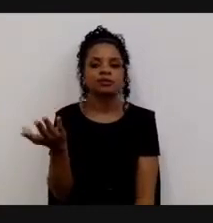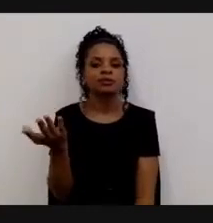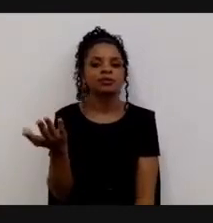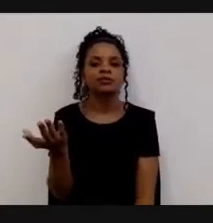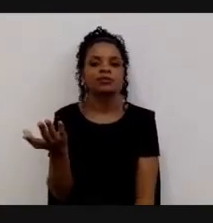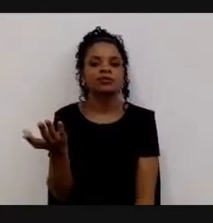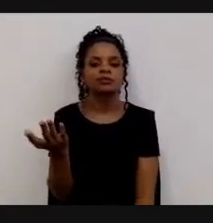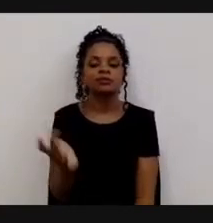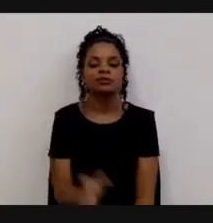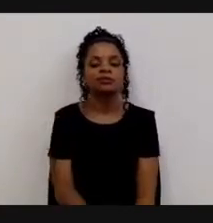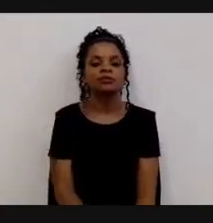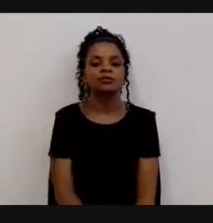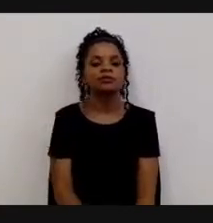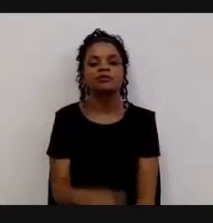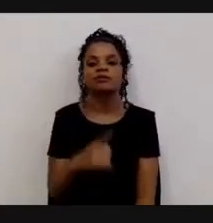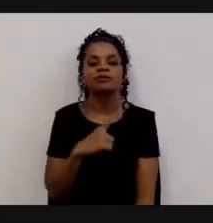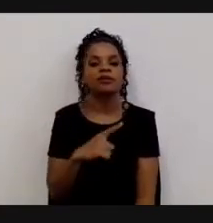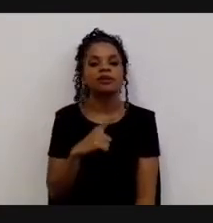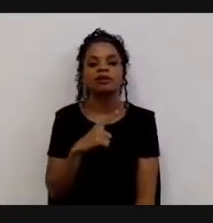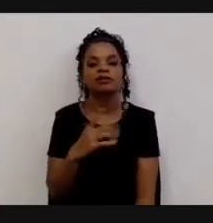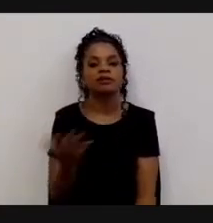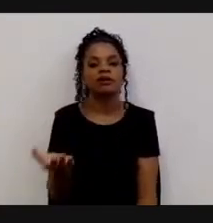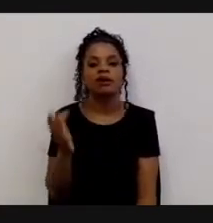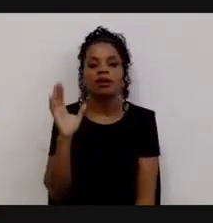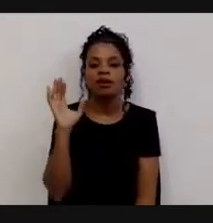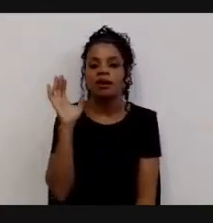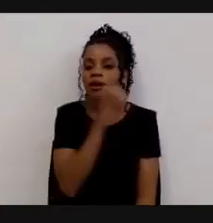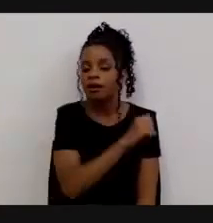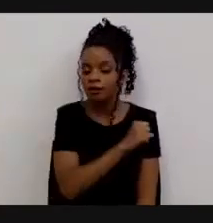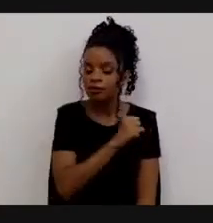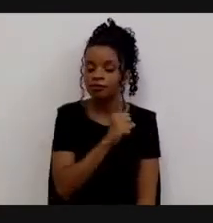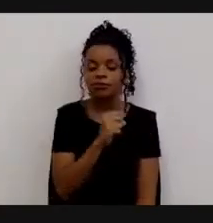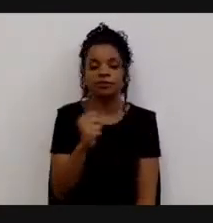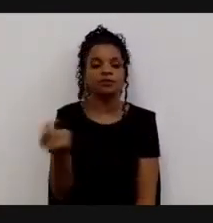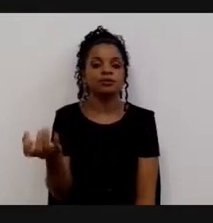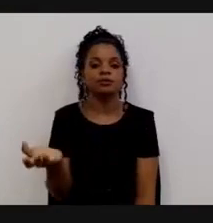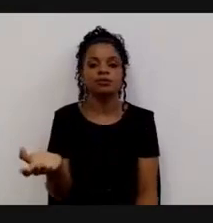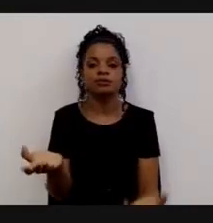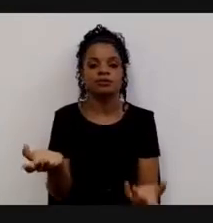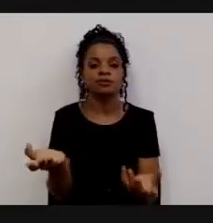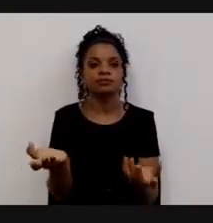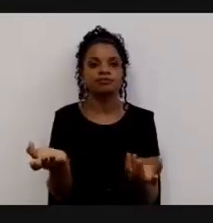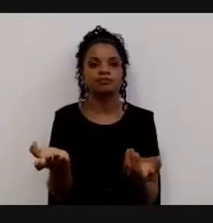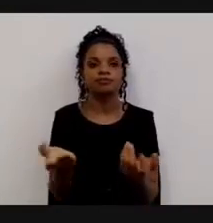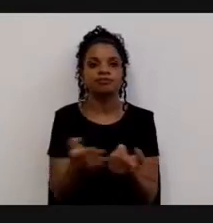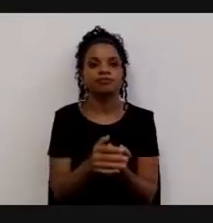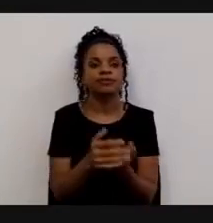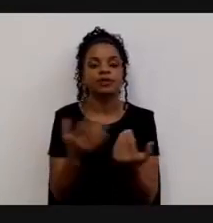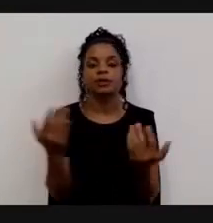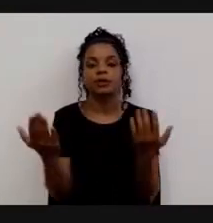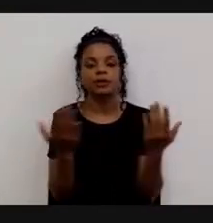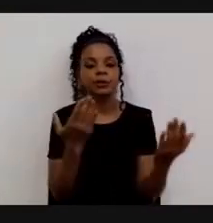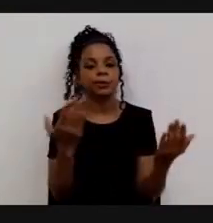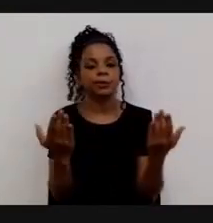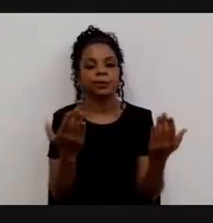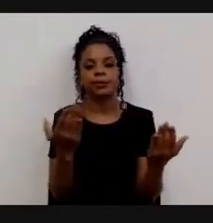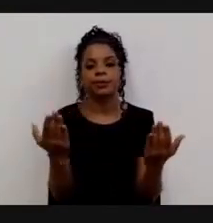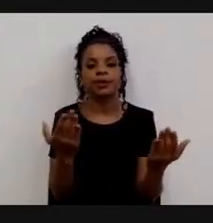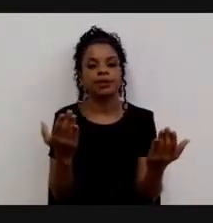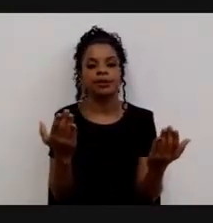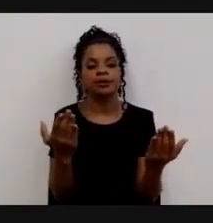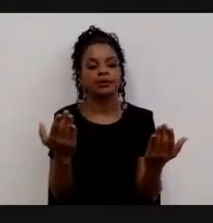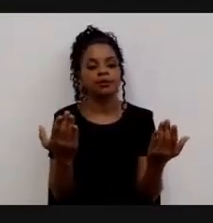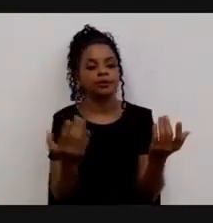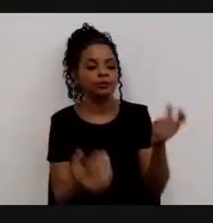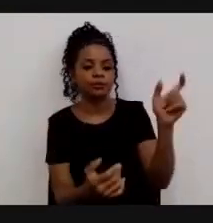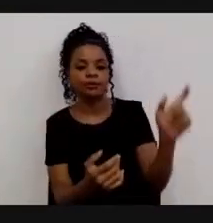gerar tanto depósito rápido, uma transferência rápida, em comparação com você que é